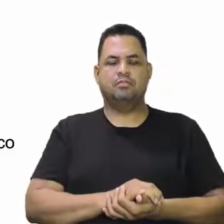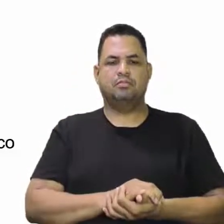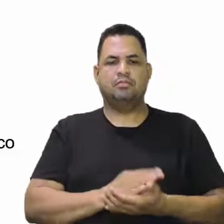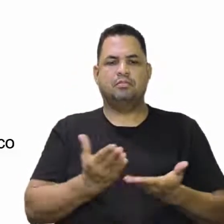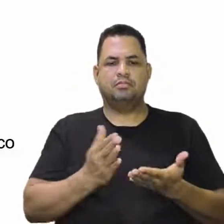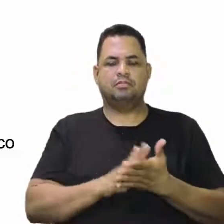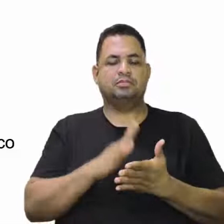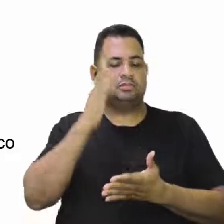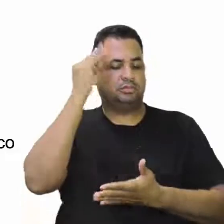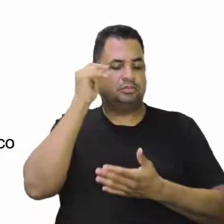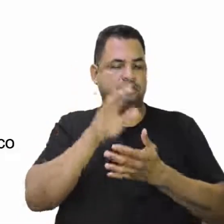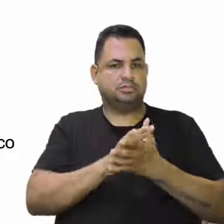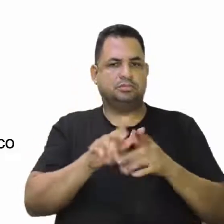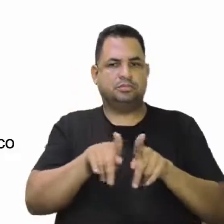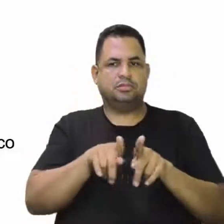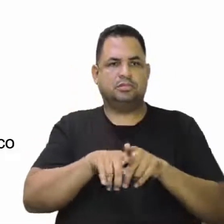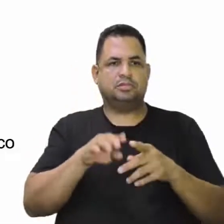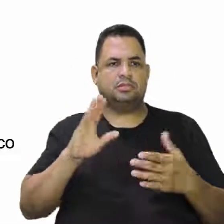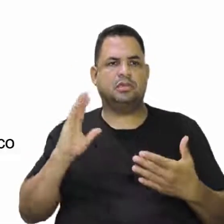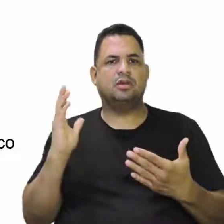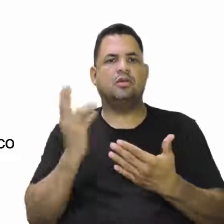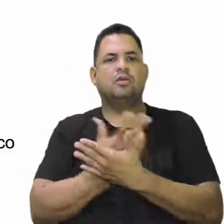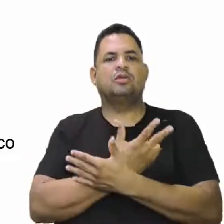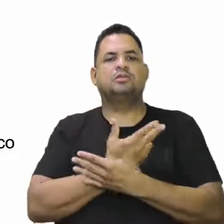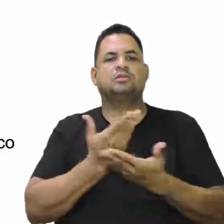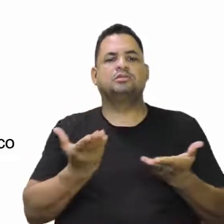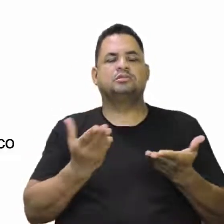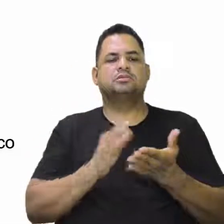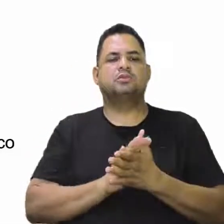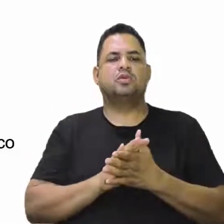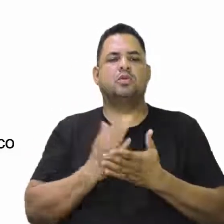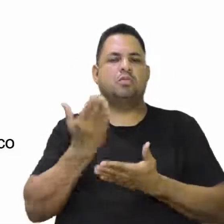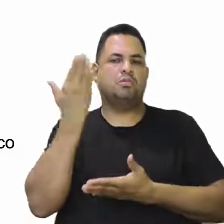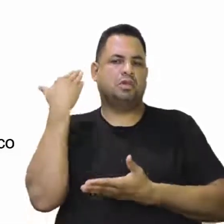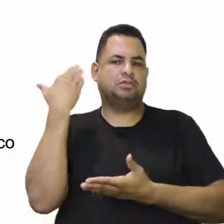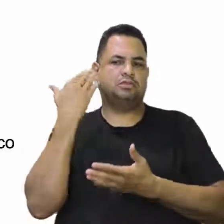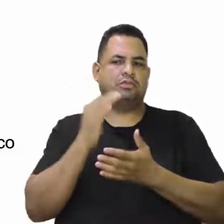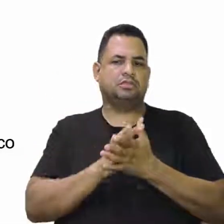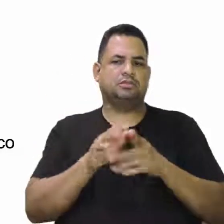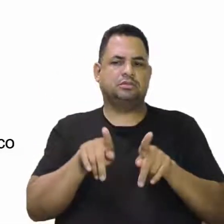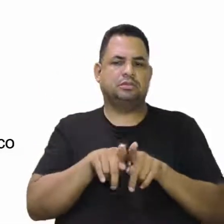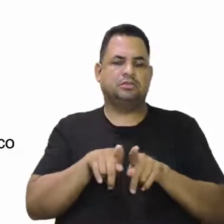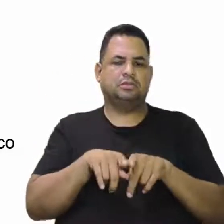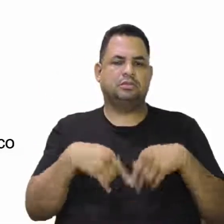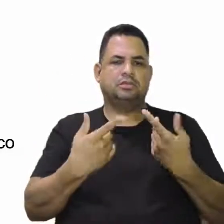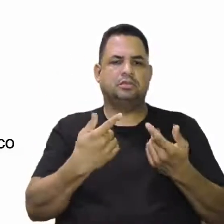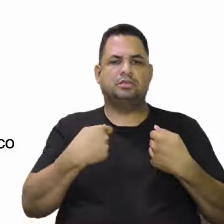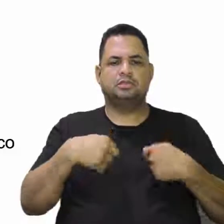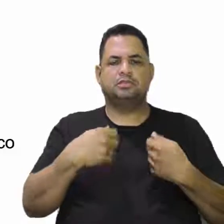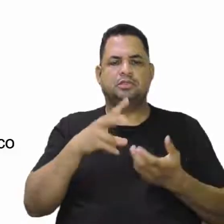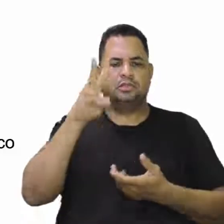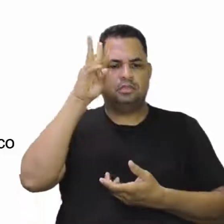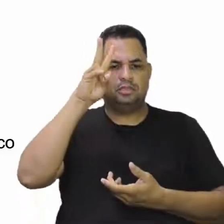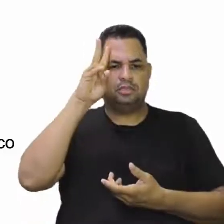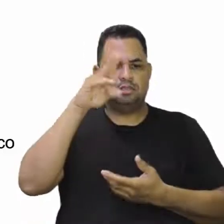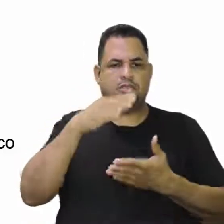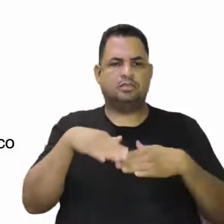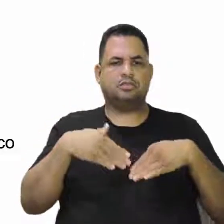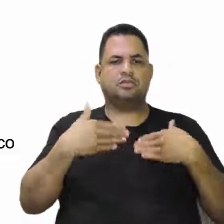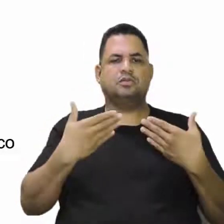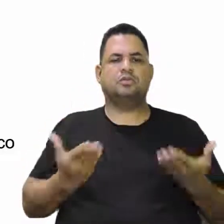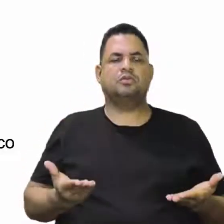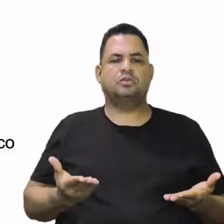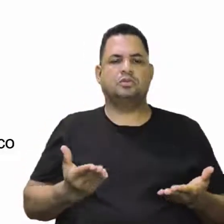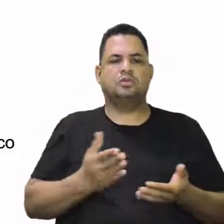também acontece isso com o pretérito também. Isso porque, na verdade, eles têm que lembrar o seguinte. Quando a gente faz